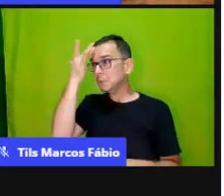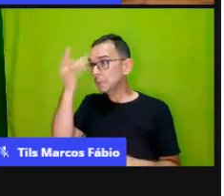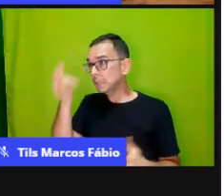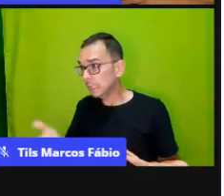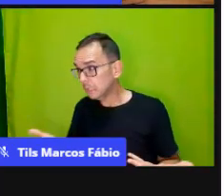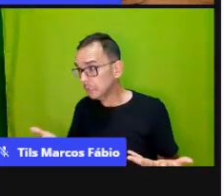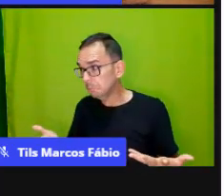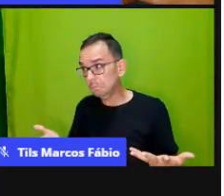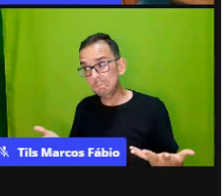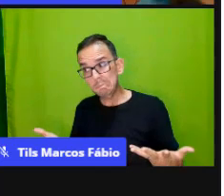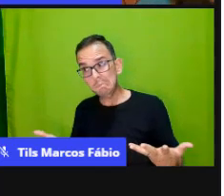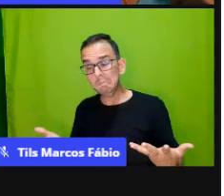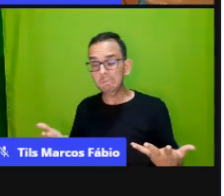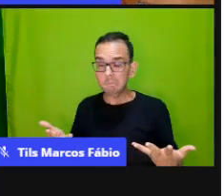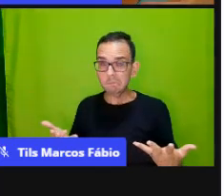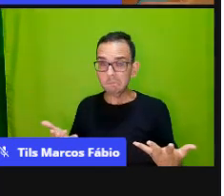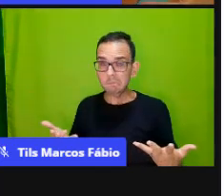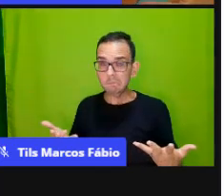importante que esse animal aprenda